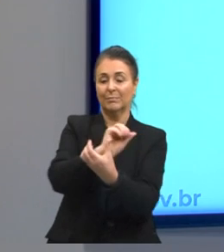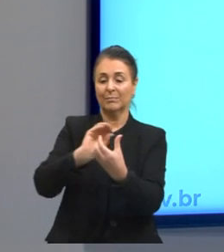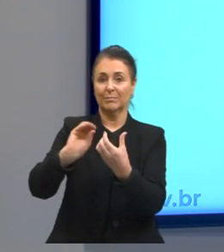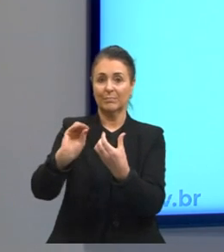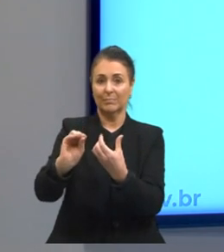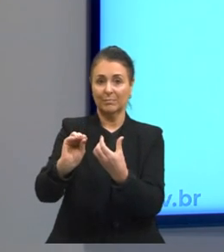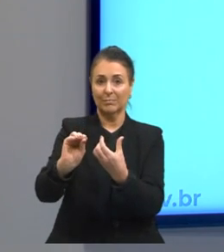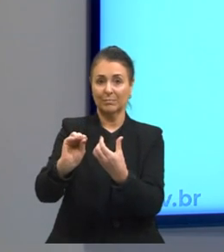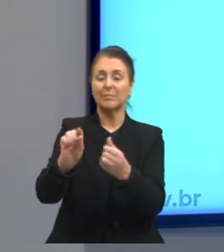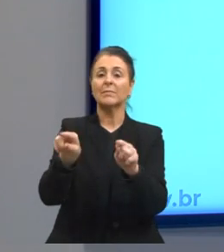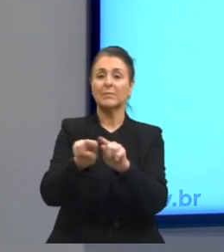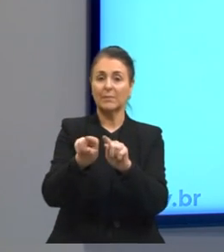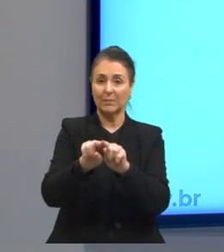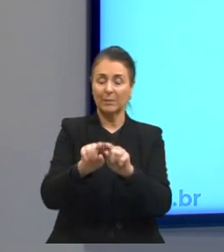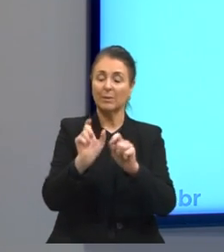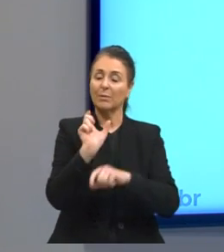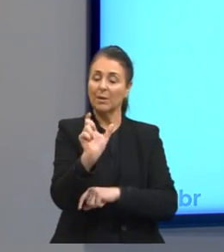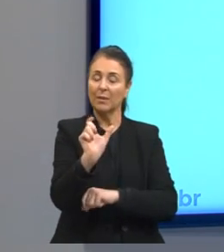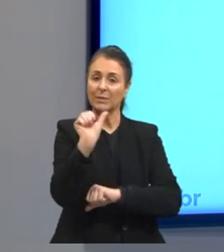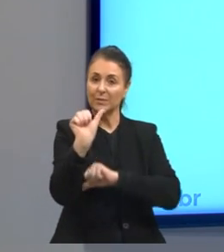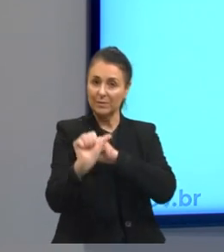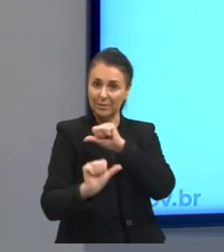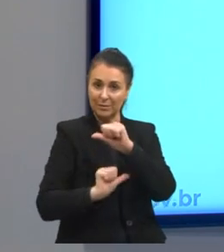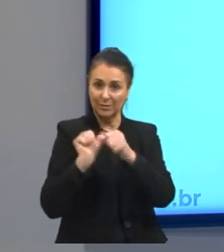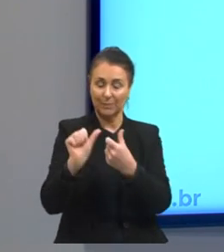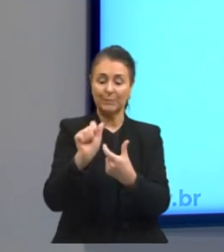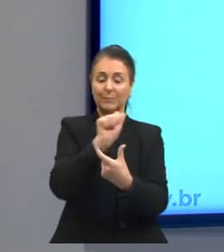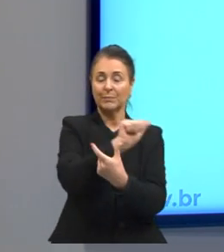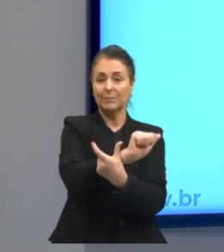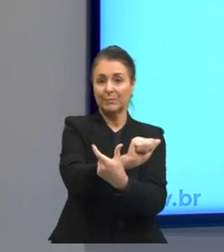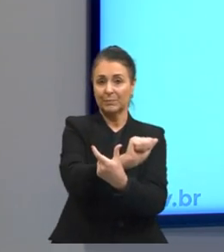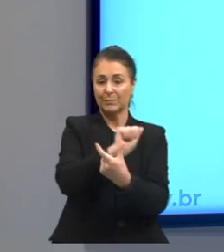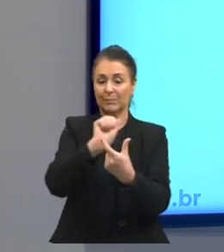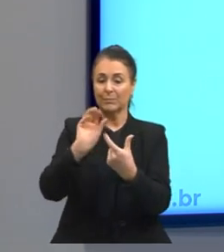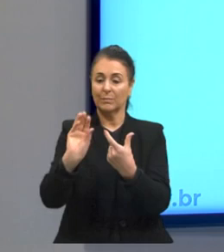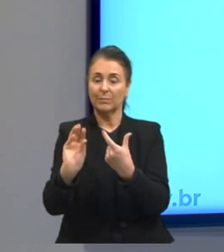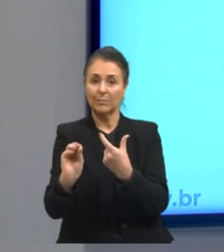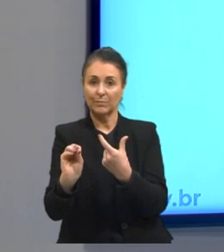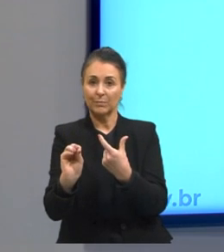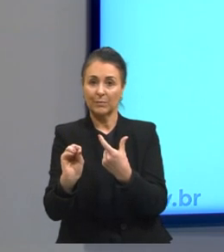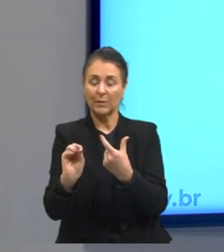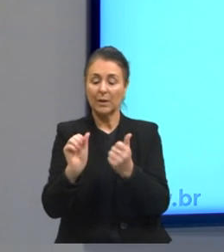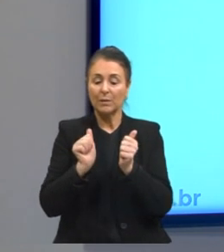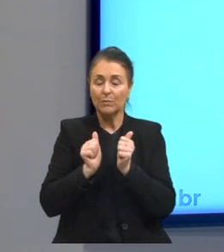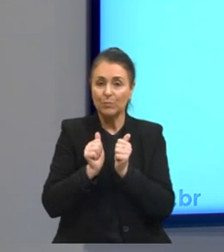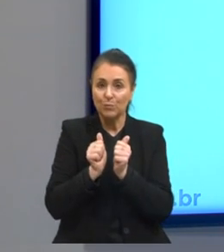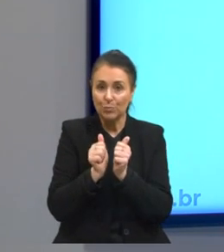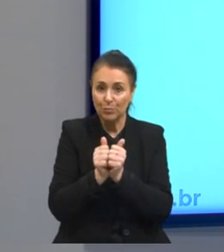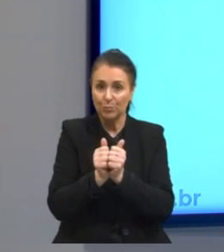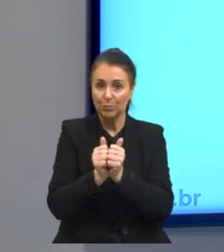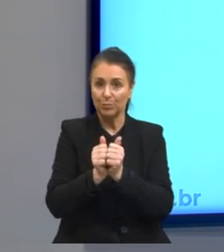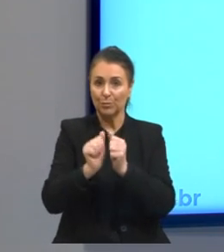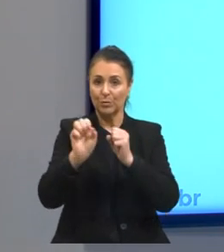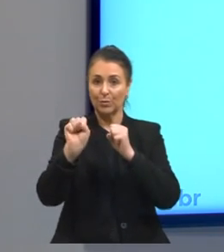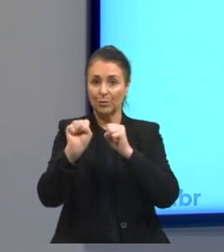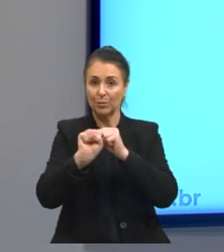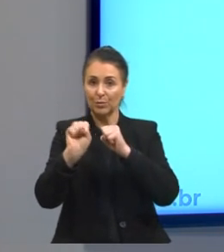variáveis. Os artigos vão servir para acompanhar os substantivos,